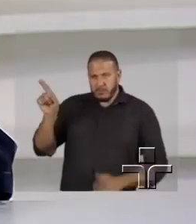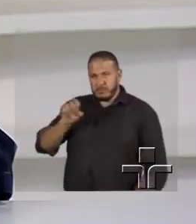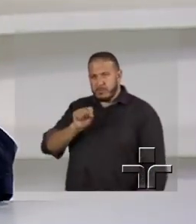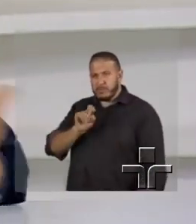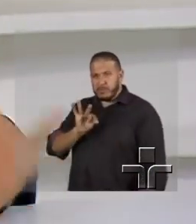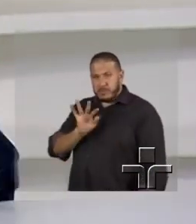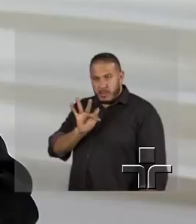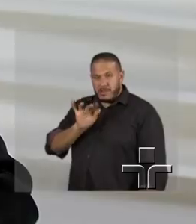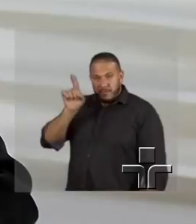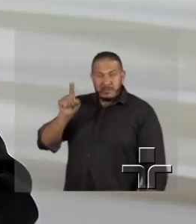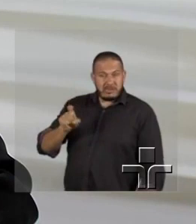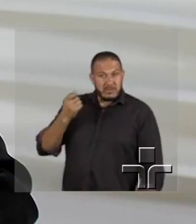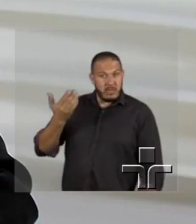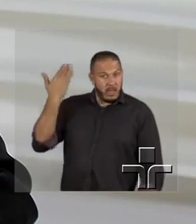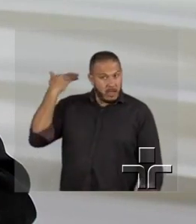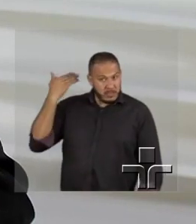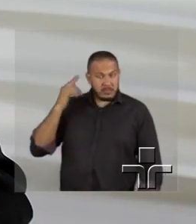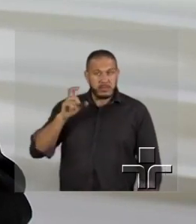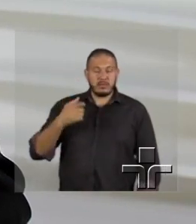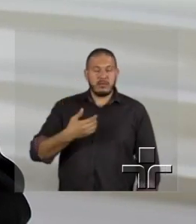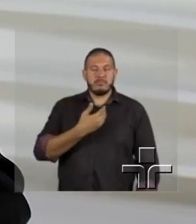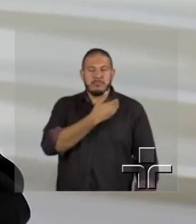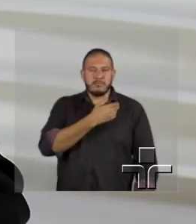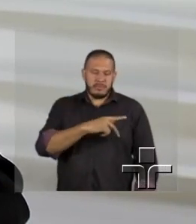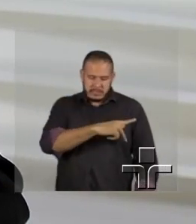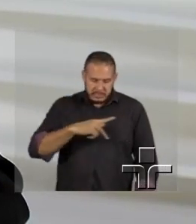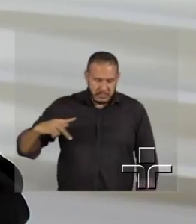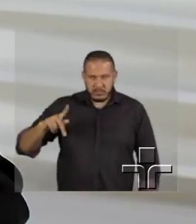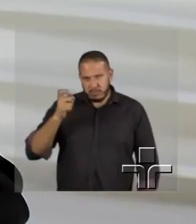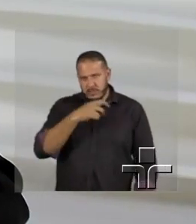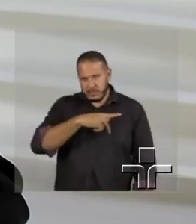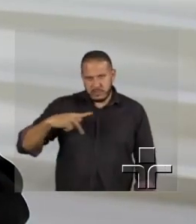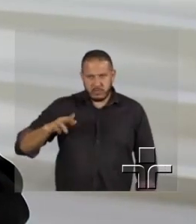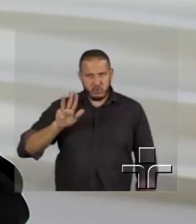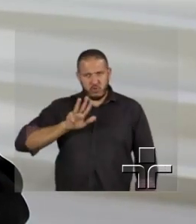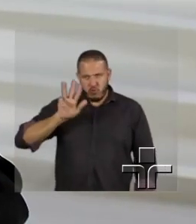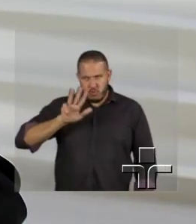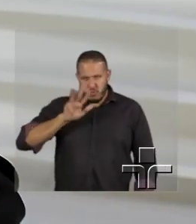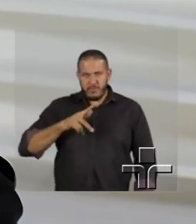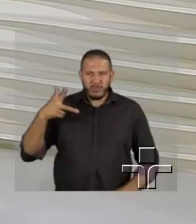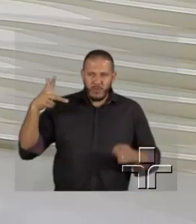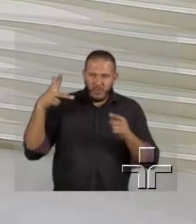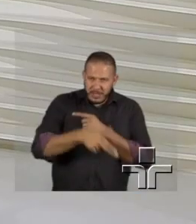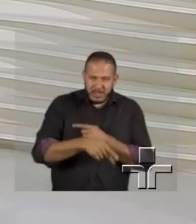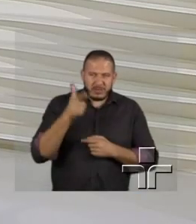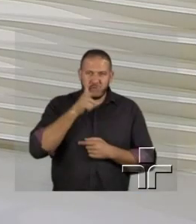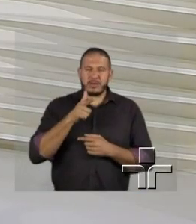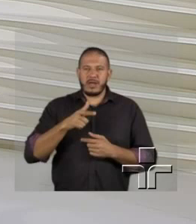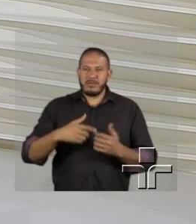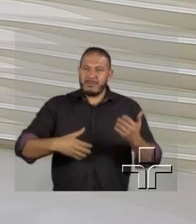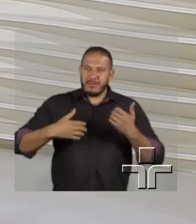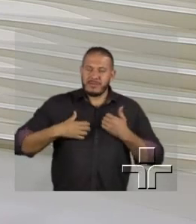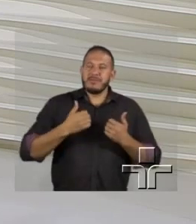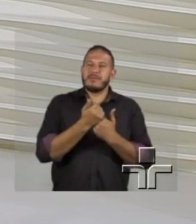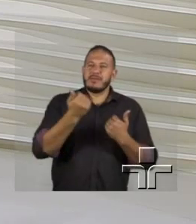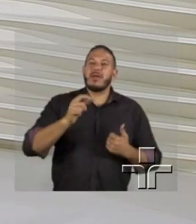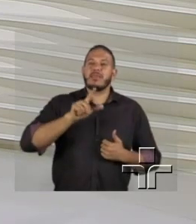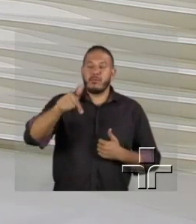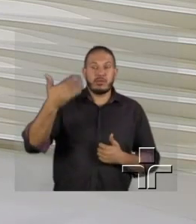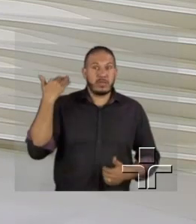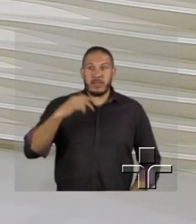que coisas que você leu, por exemplo? Por exemplo, você lê a Bíblia, né? Eu li a Bíblia 2 vezes, toda ela, de cabo a